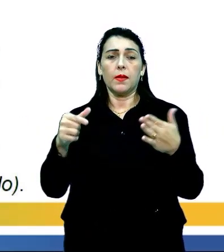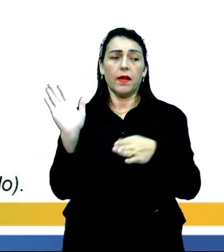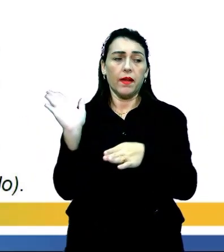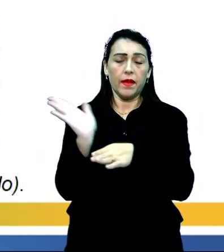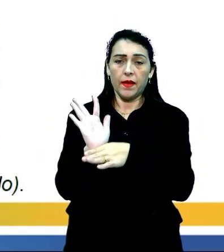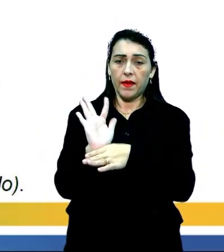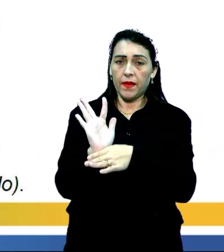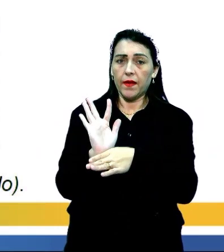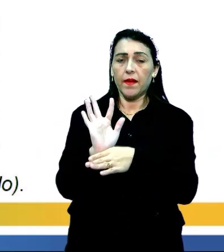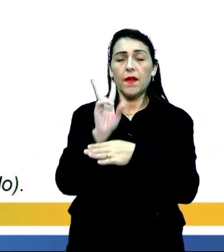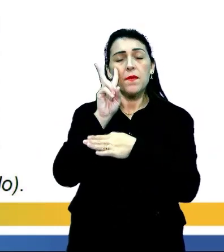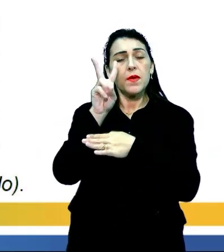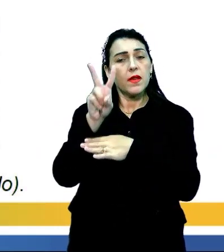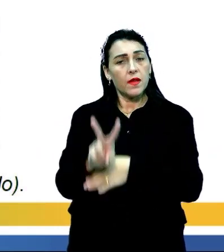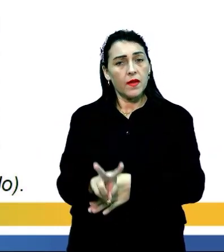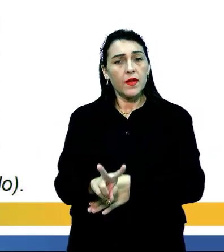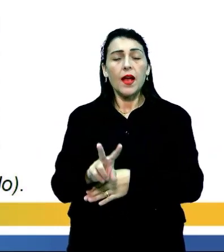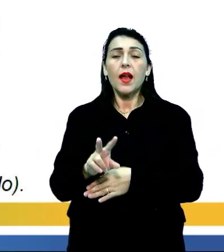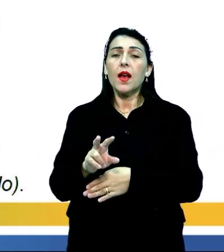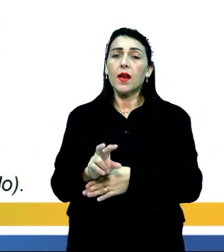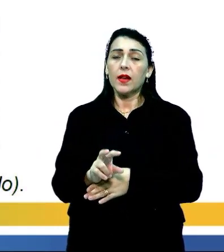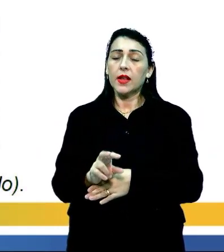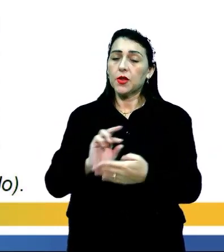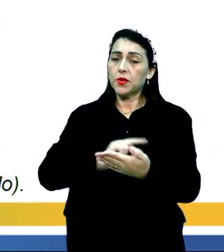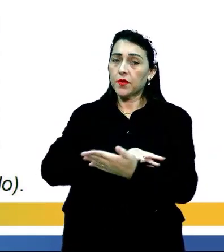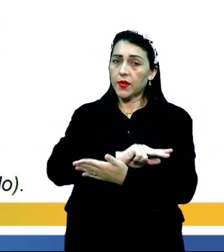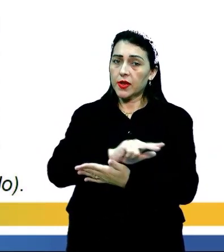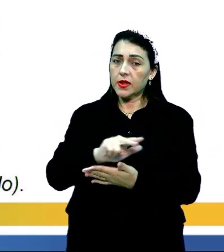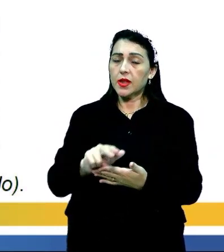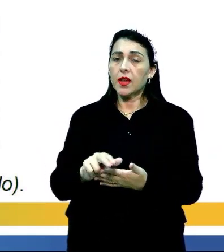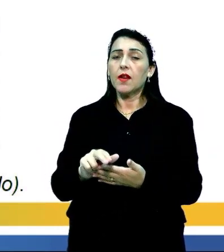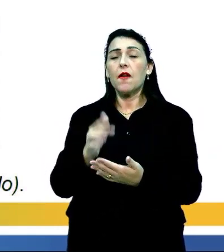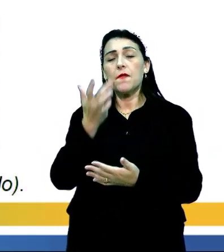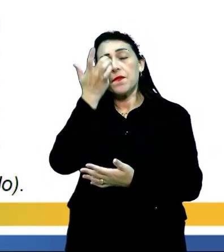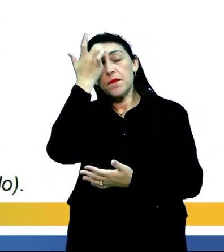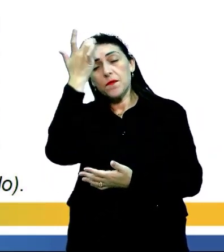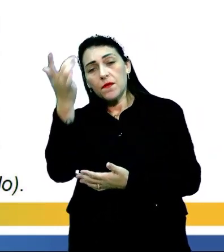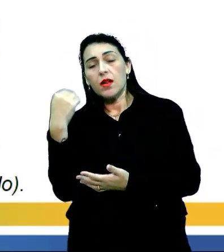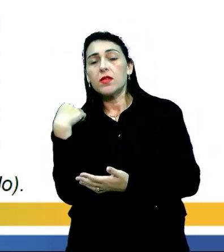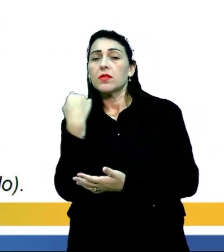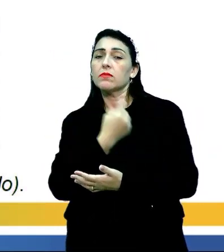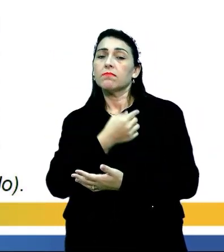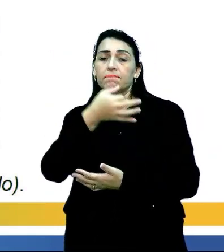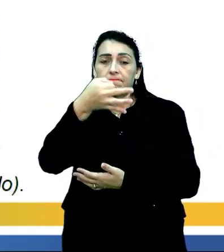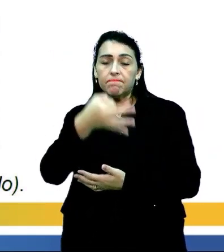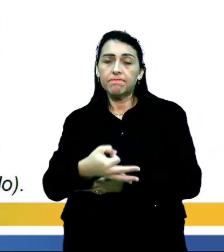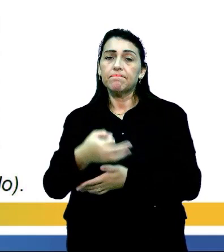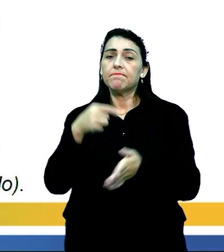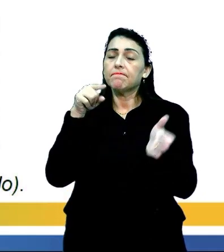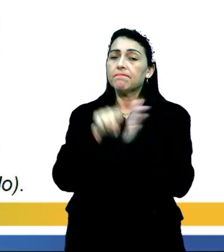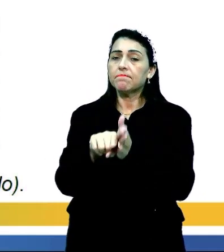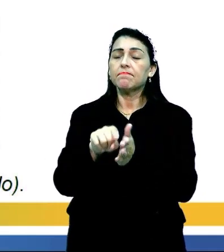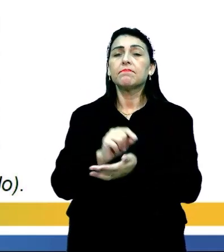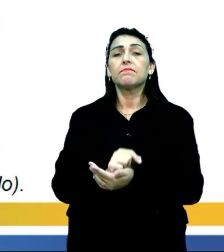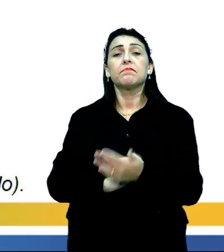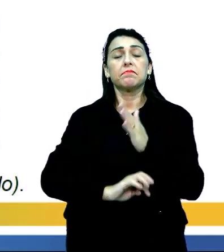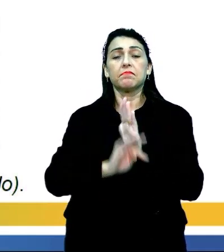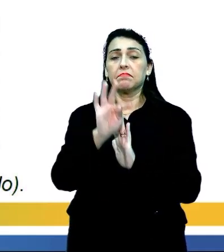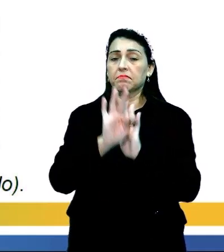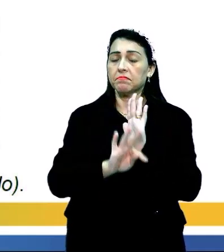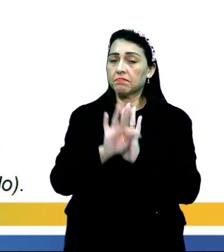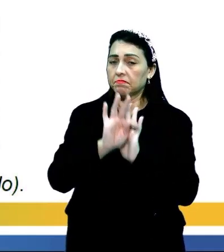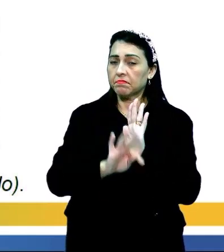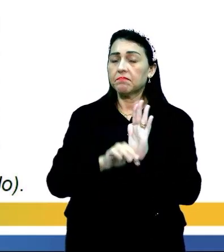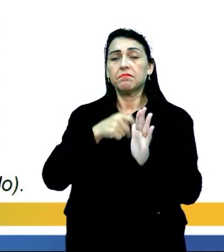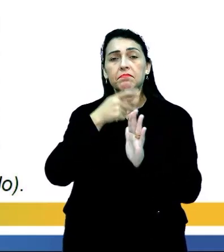né Depois de termos discutido aí um pouco sobre diversidade fica muito fácil a gente acertar né Então aí o texto ele